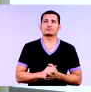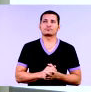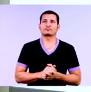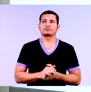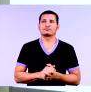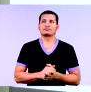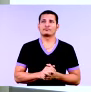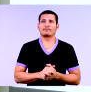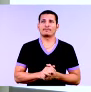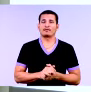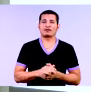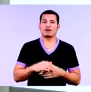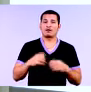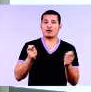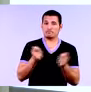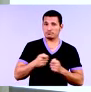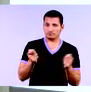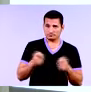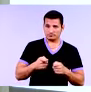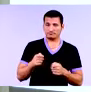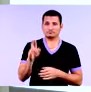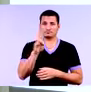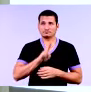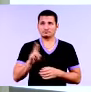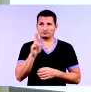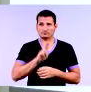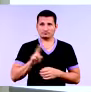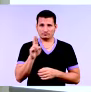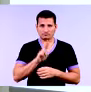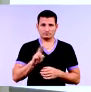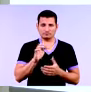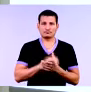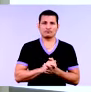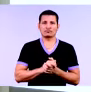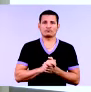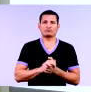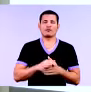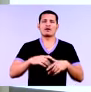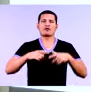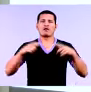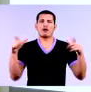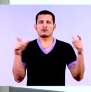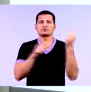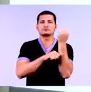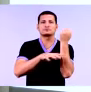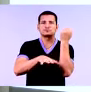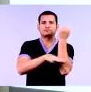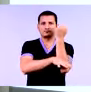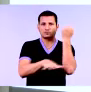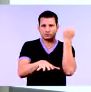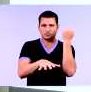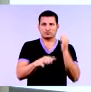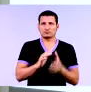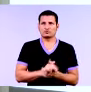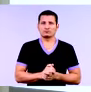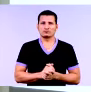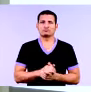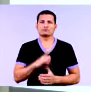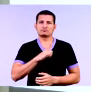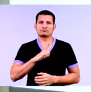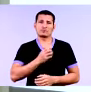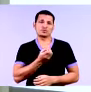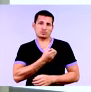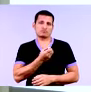E a possibilidade de ser utilizada em grande quantidade de servidores torna este número ainda